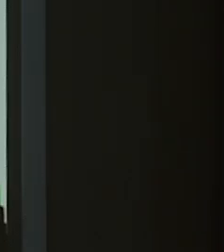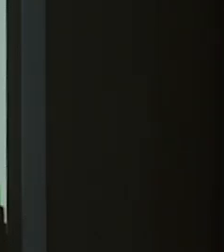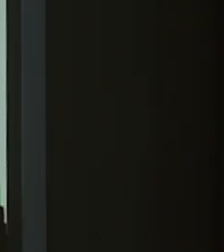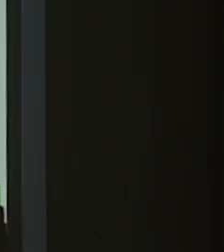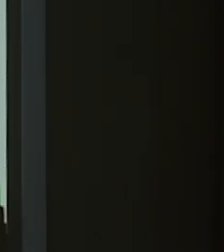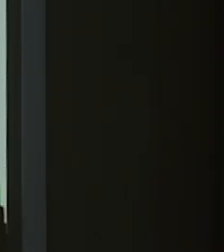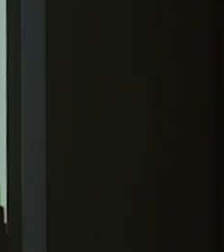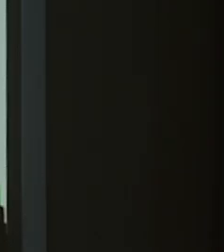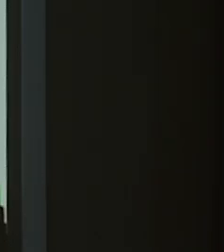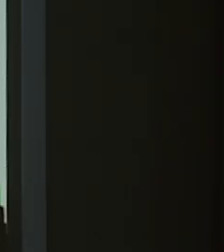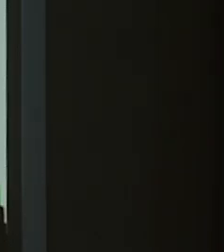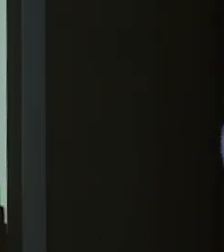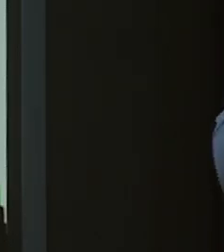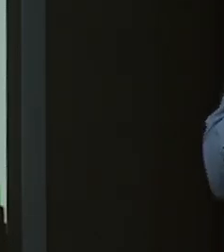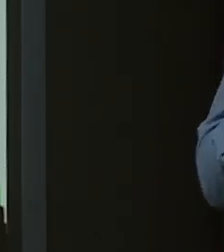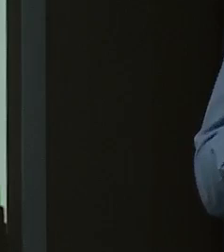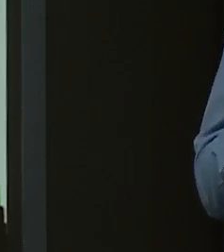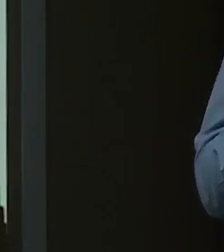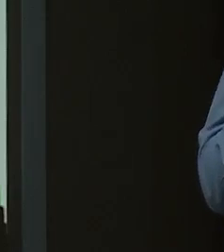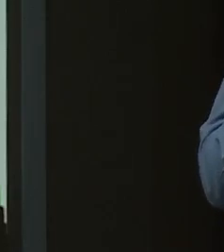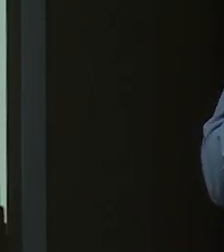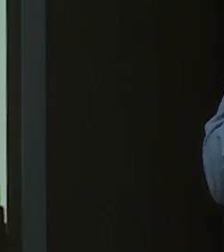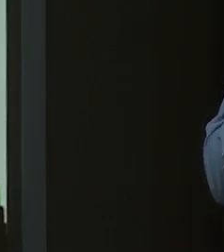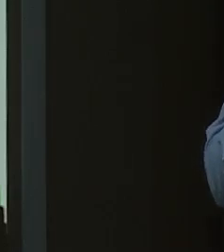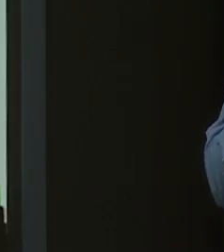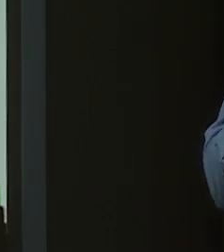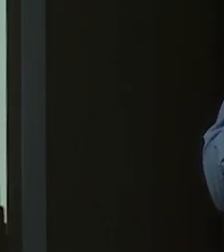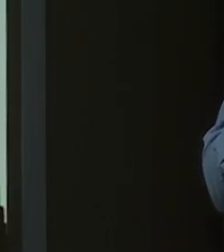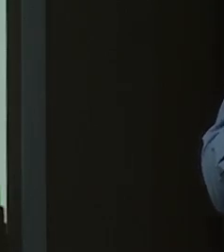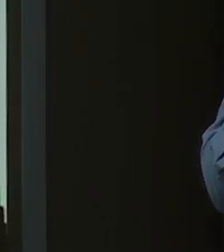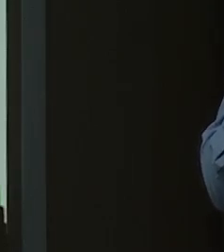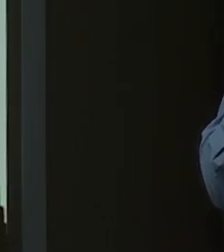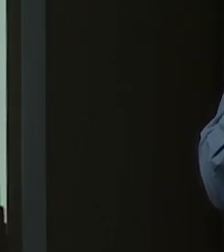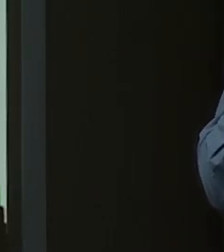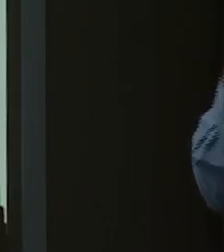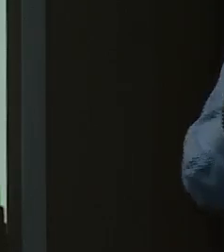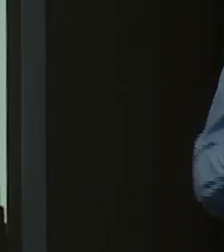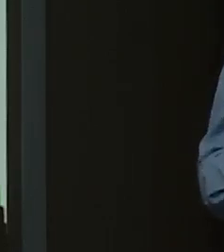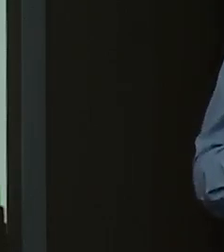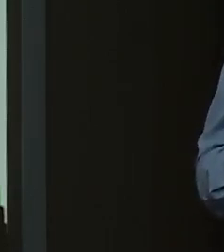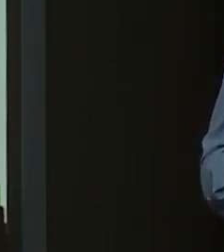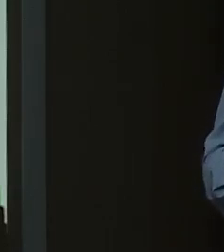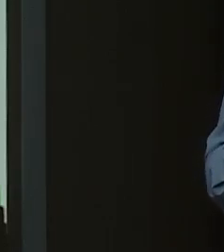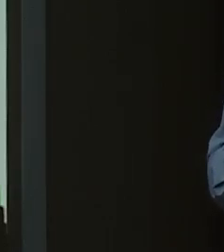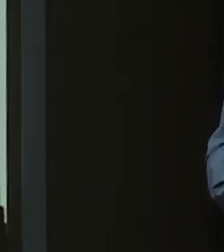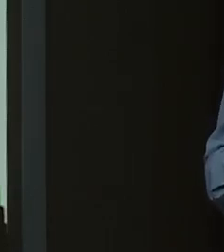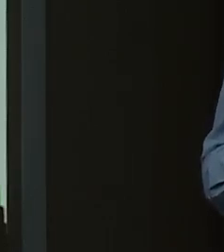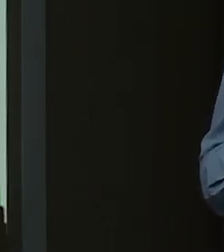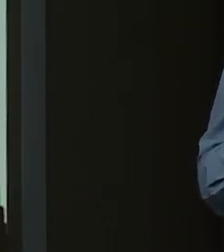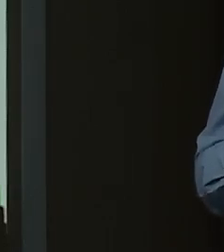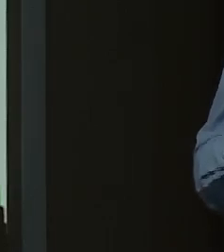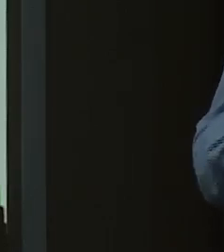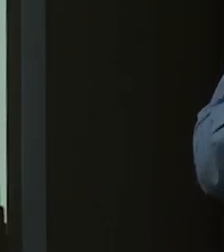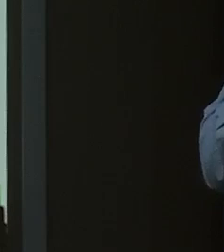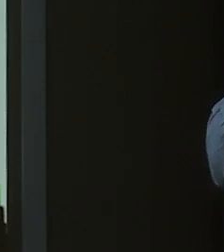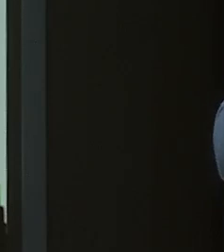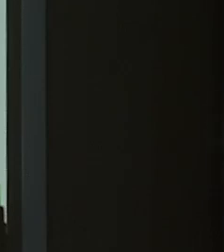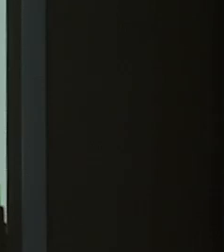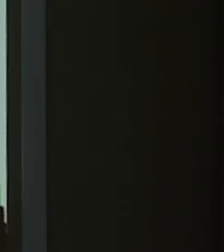venceu o conceito eu quero agora apresentar o que nós temos de mais bonito no estado que são as nossas unidades de conservação